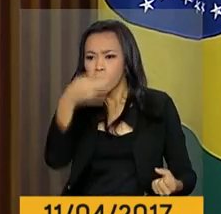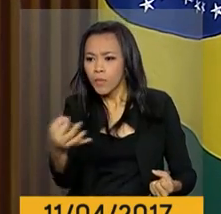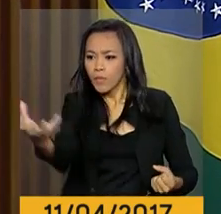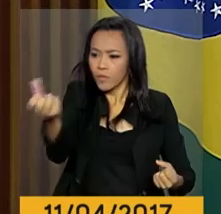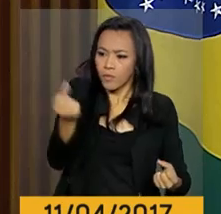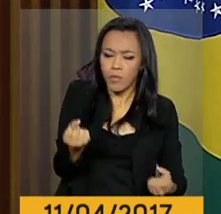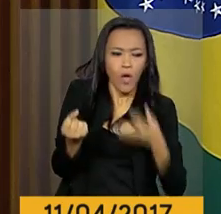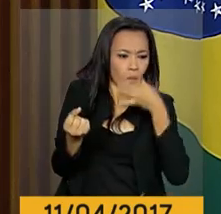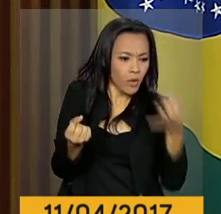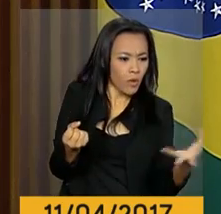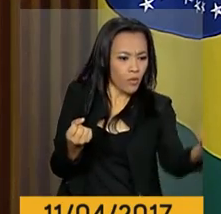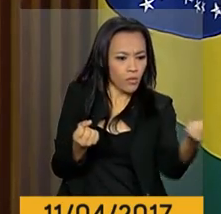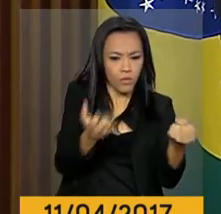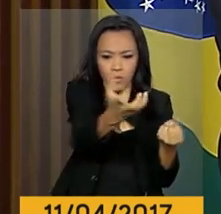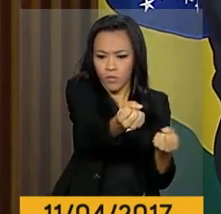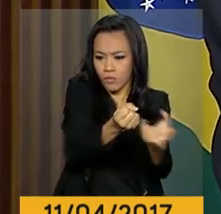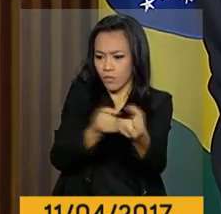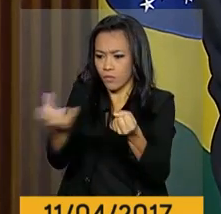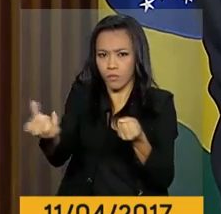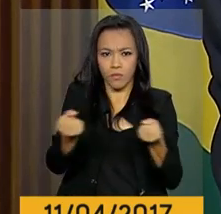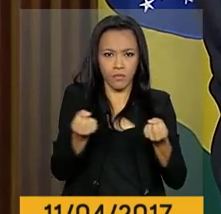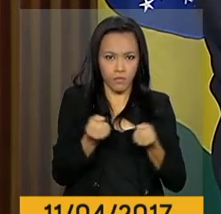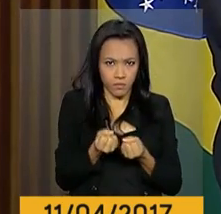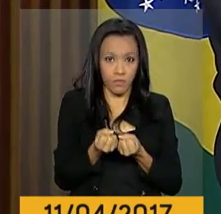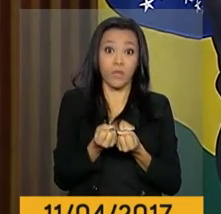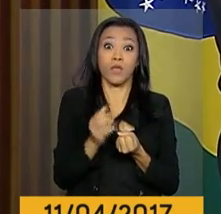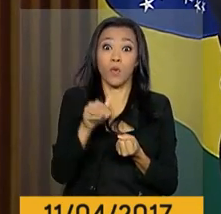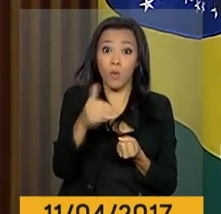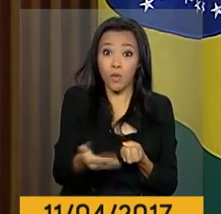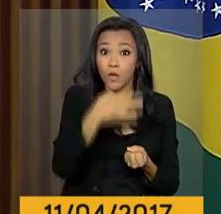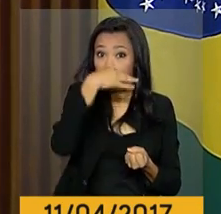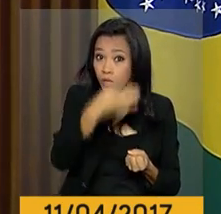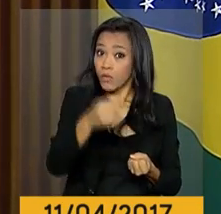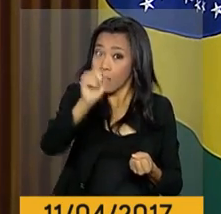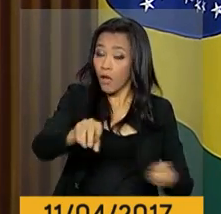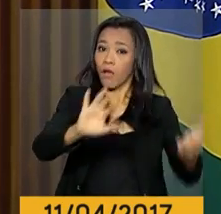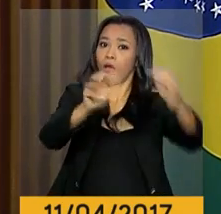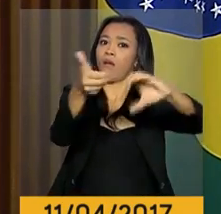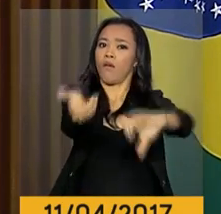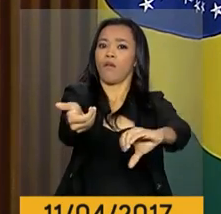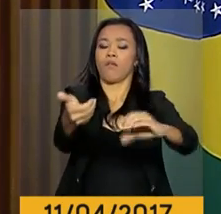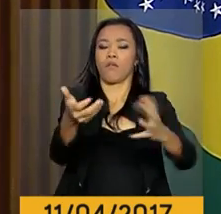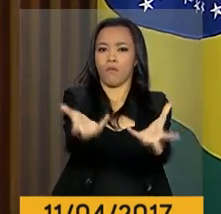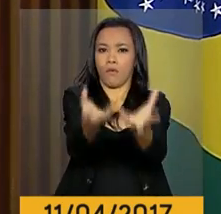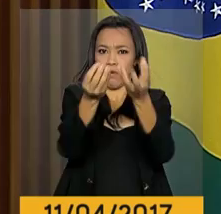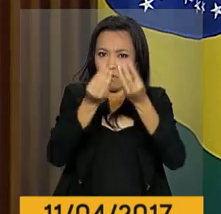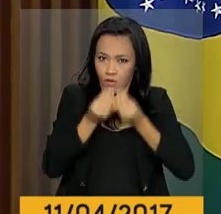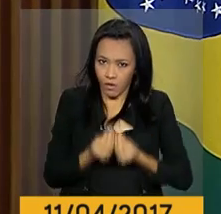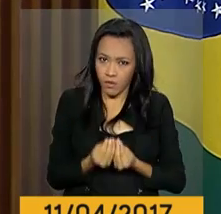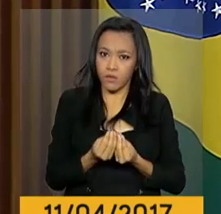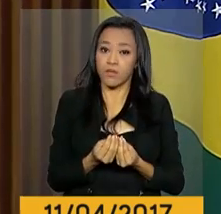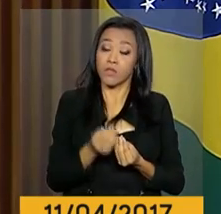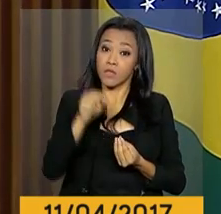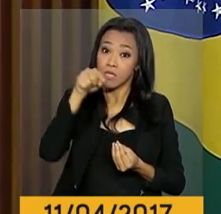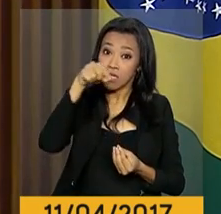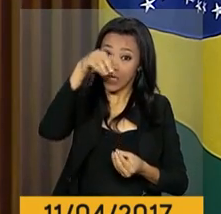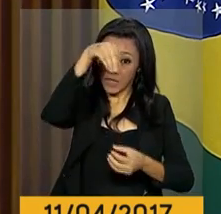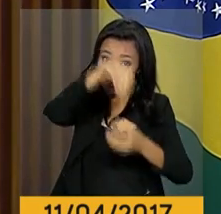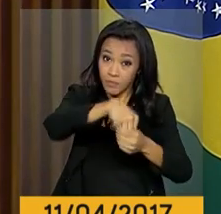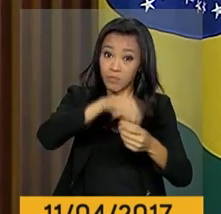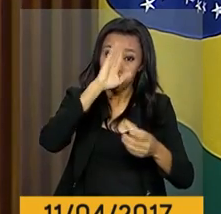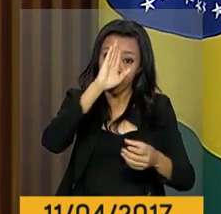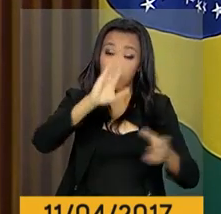porque evidentemente quando as sugestões vêm do congresso nacional e neste caso específico da Comissão da Câmara dos